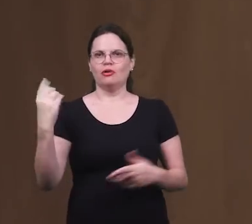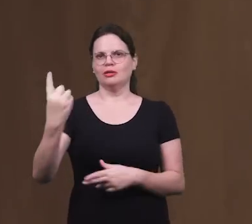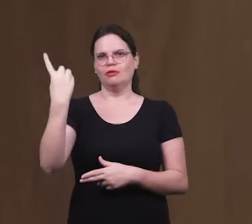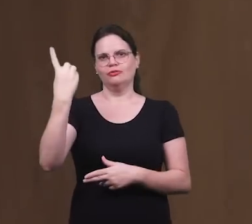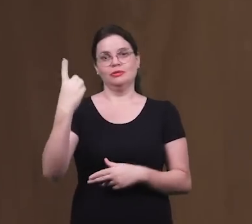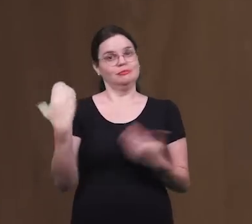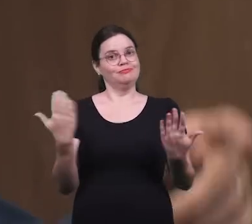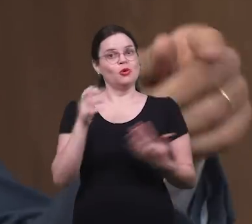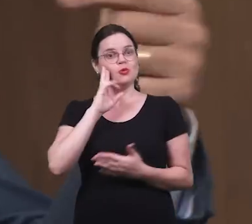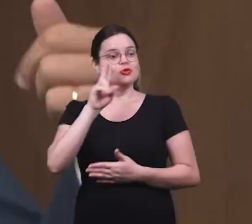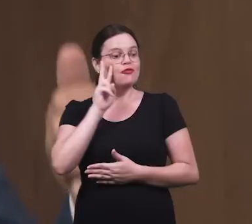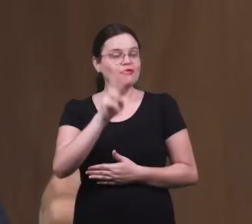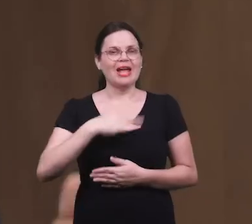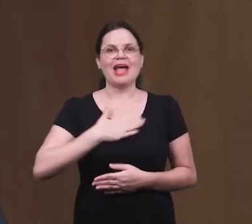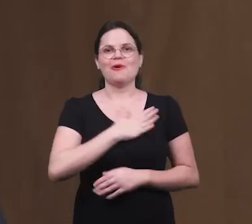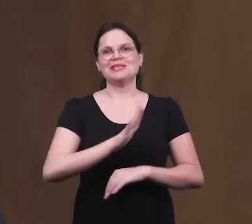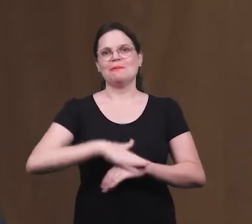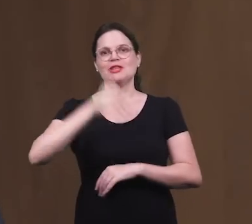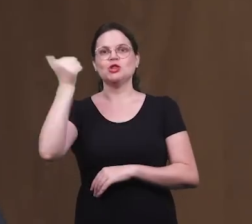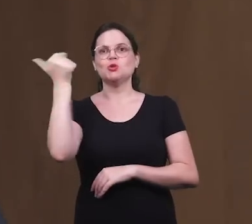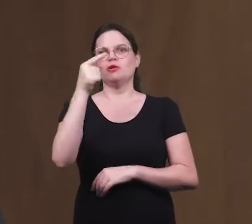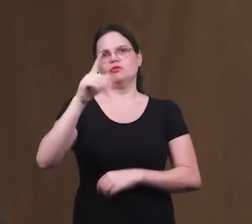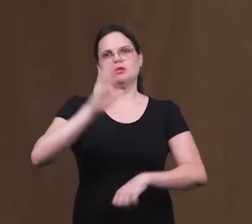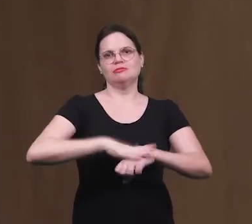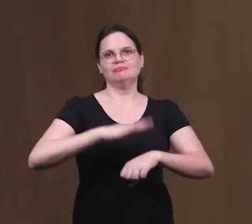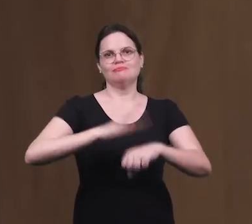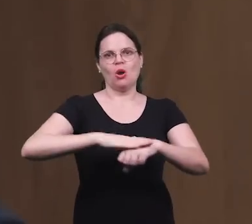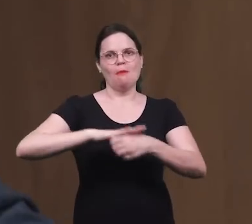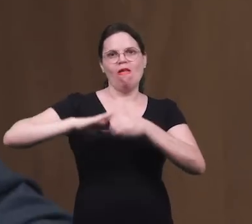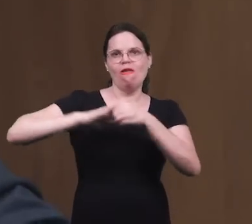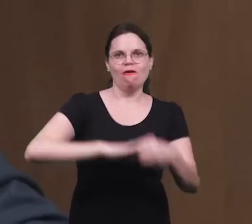fez. Então, Joabe, voltando, que era vingativo,